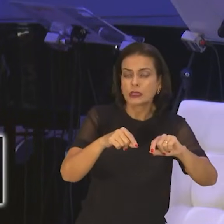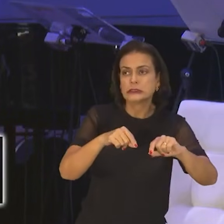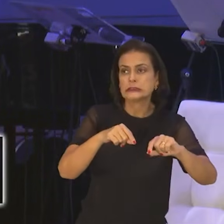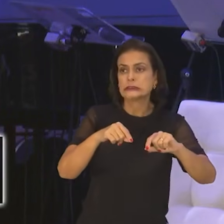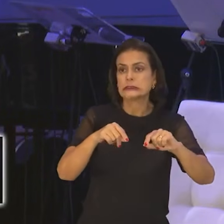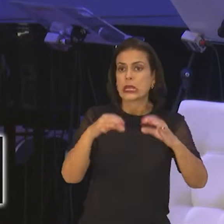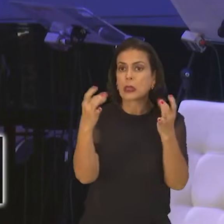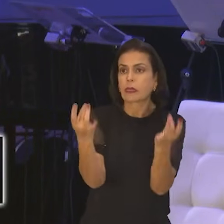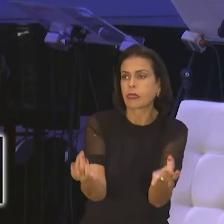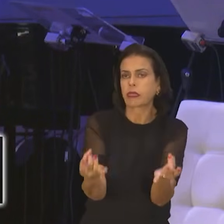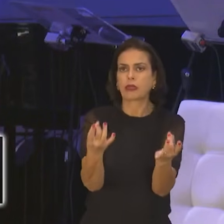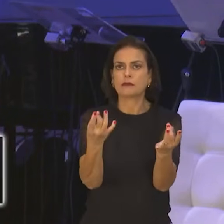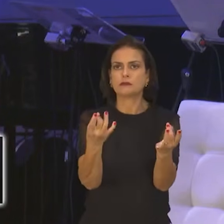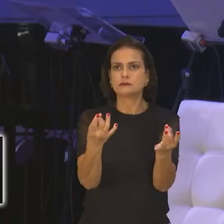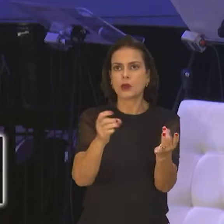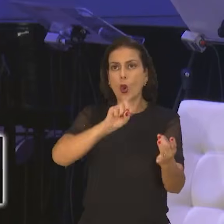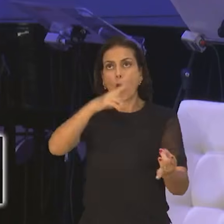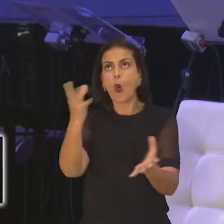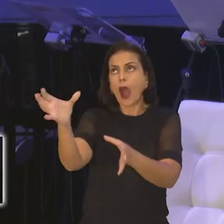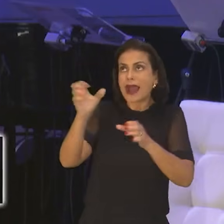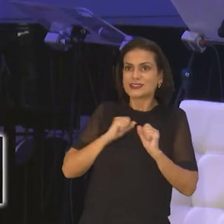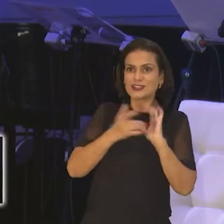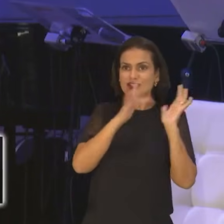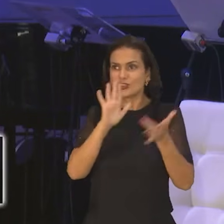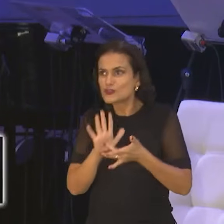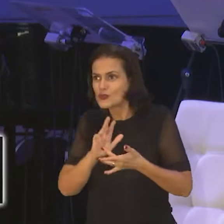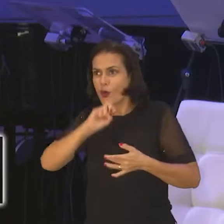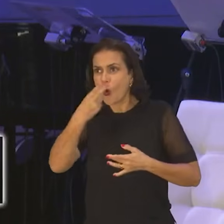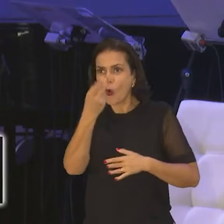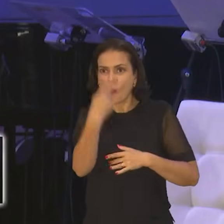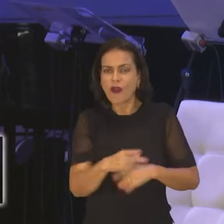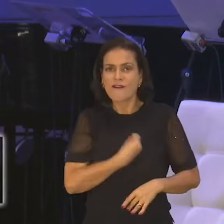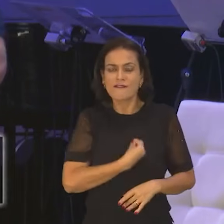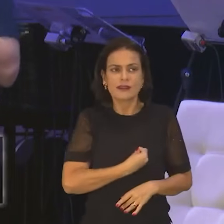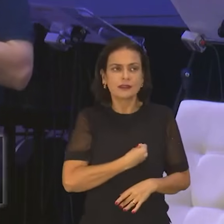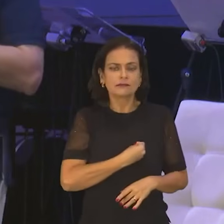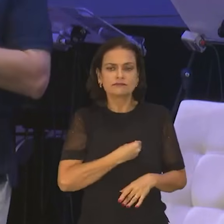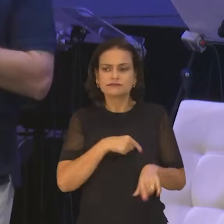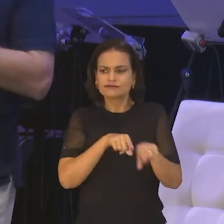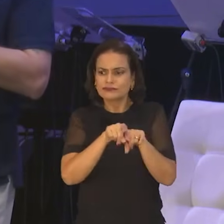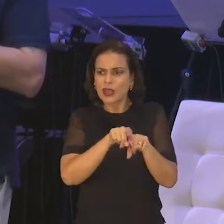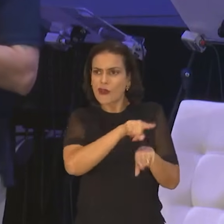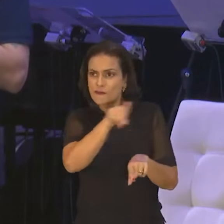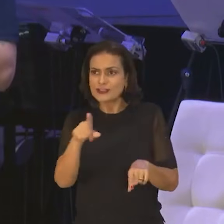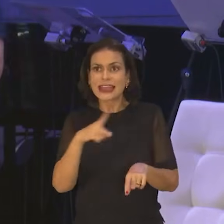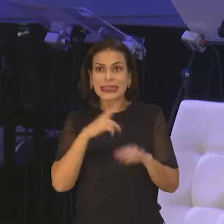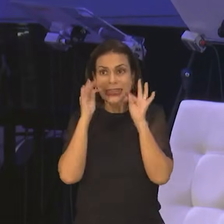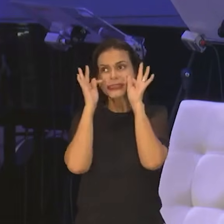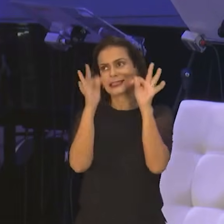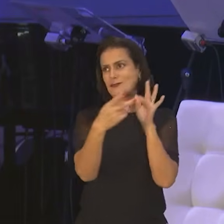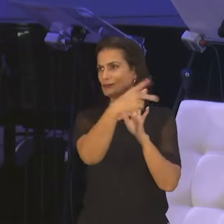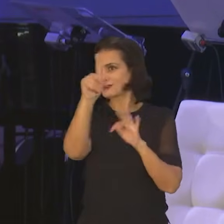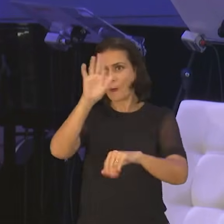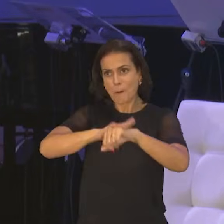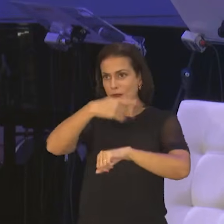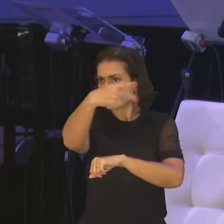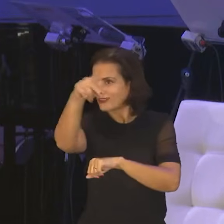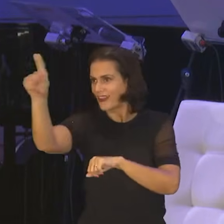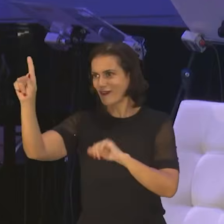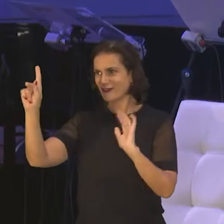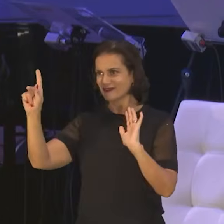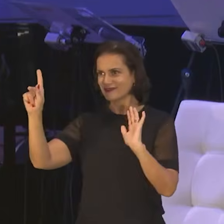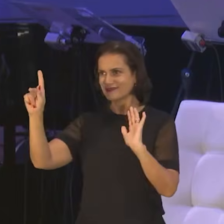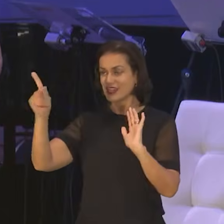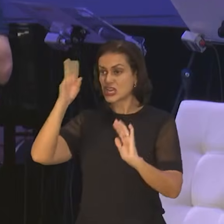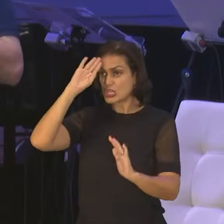espírita, e você se converteu, e você está aqui, nosso irmão, você tem um testemunho. E